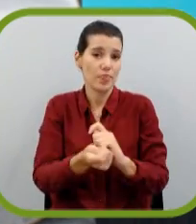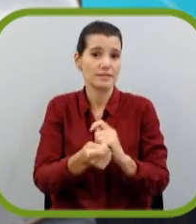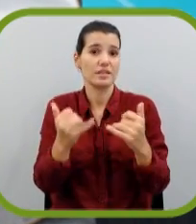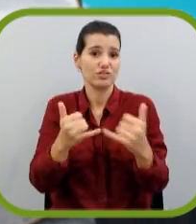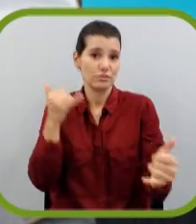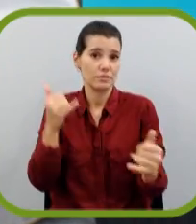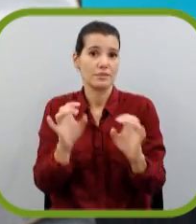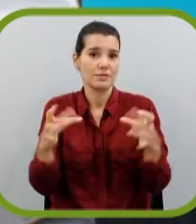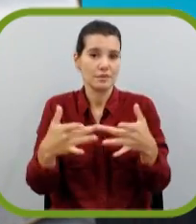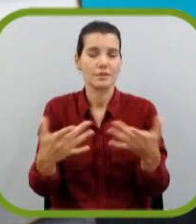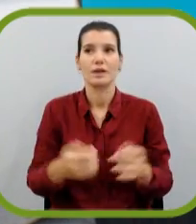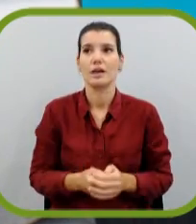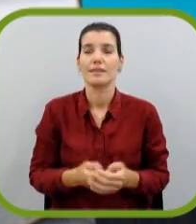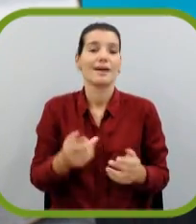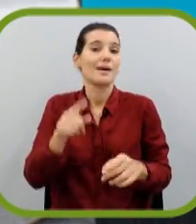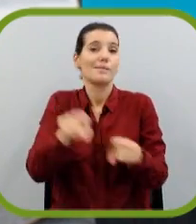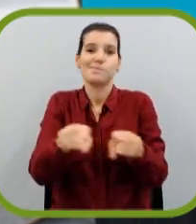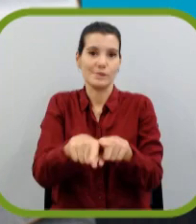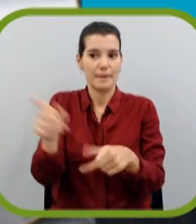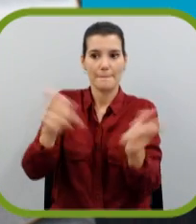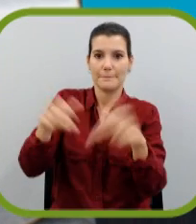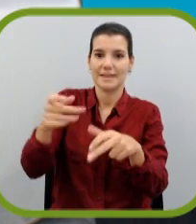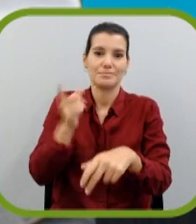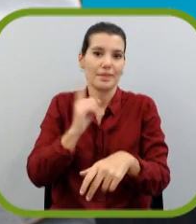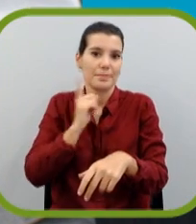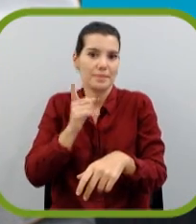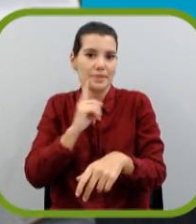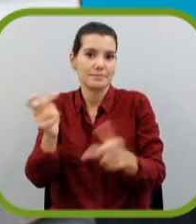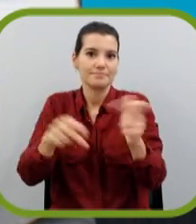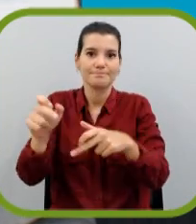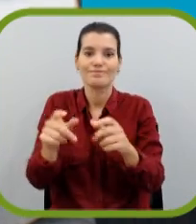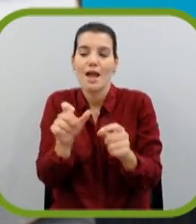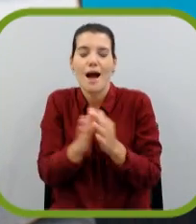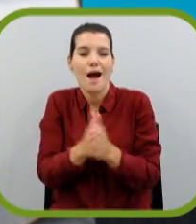chamada transformação digital. Há inúmeras oportunidades para